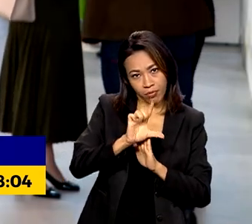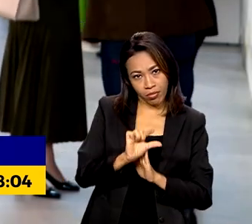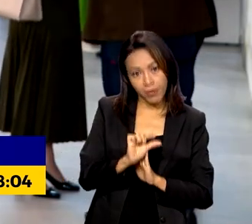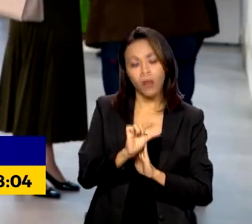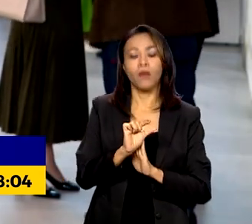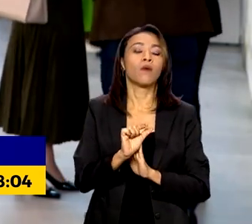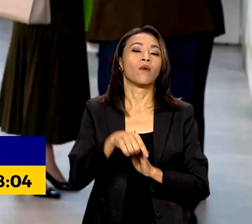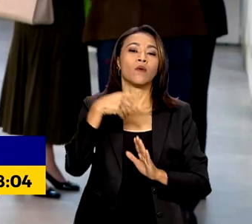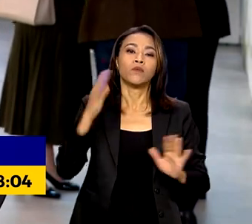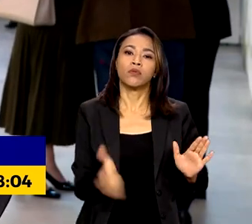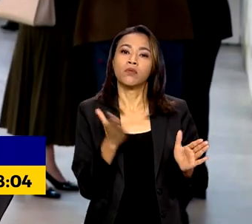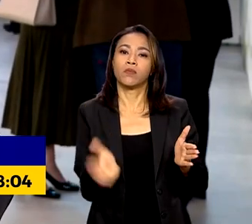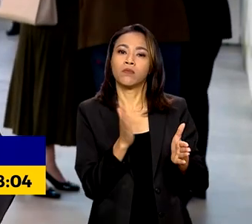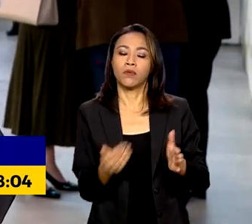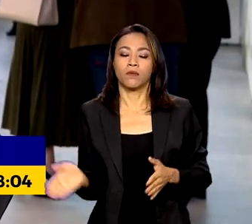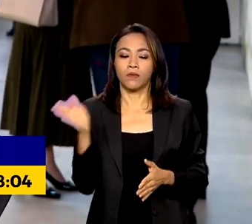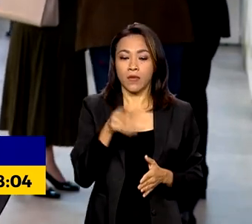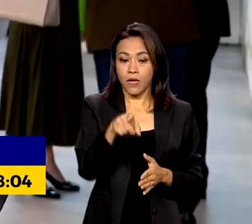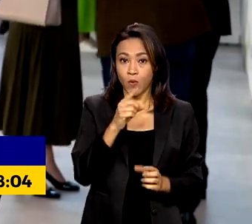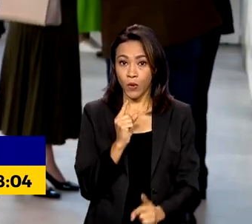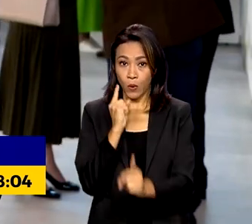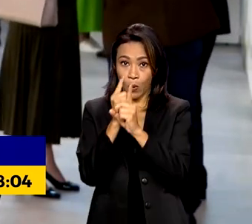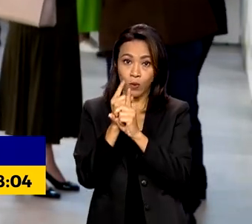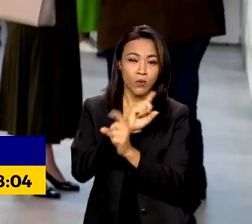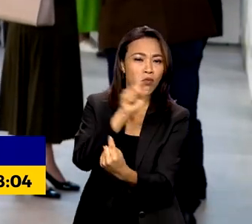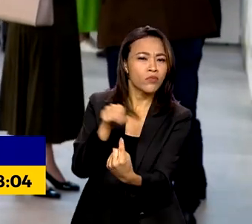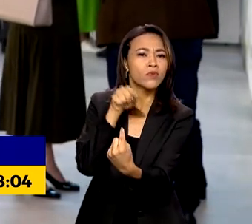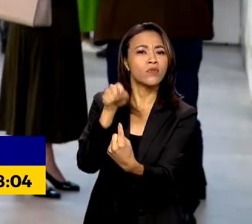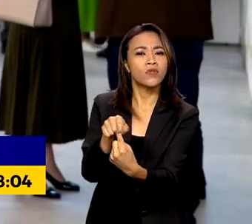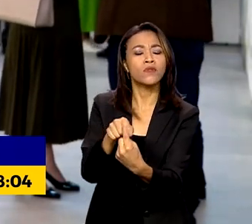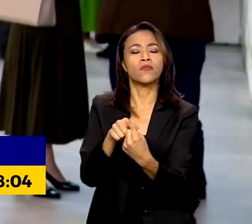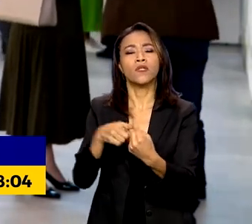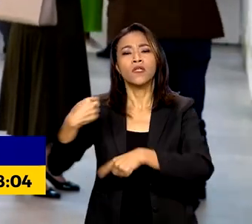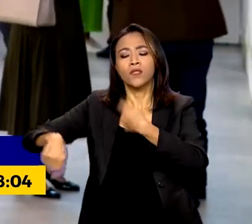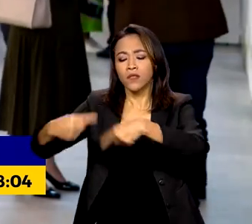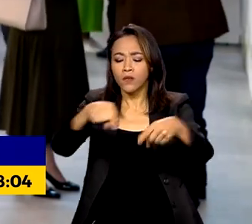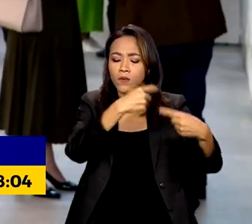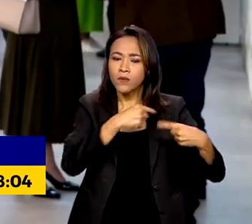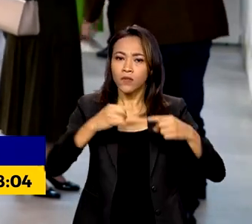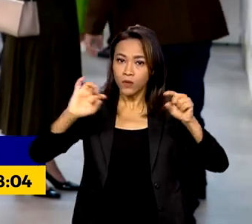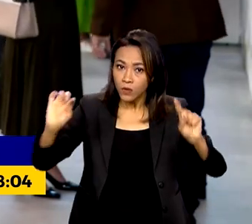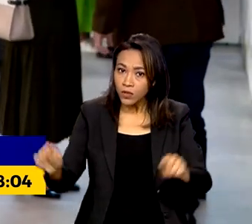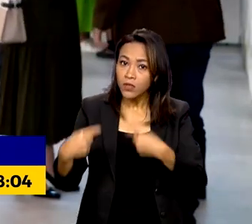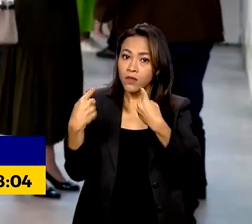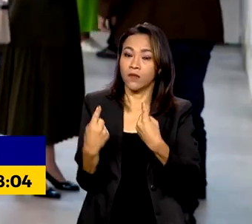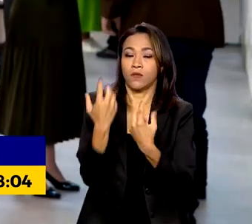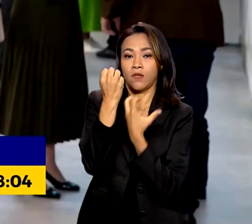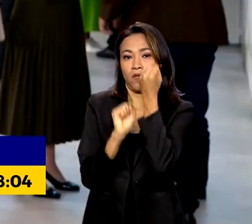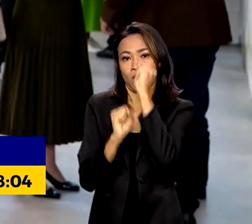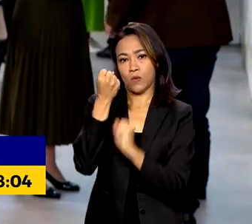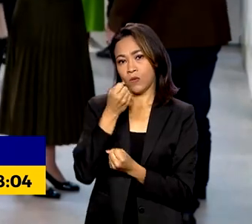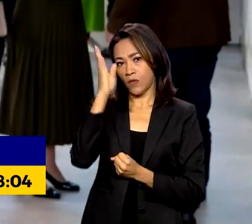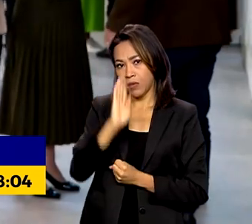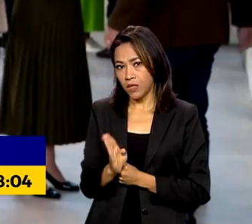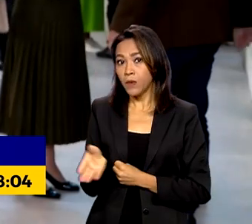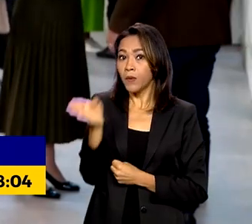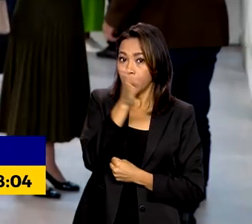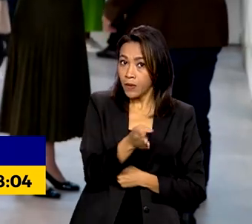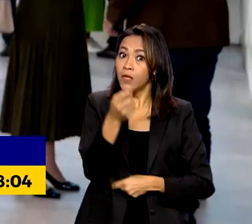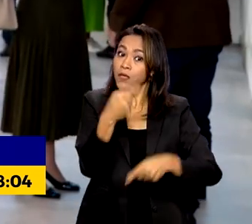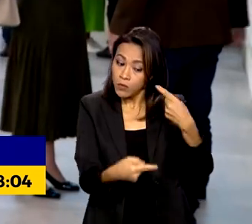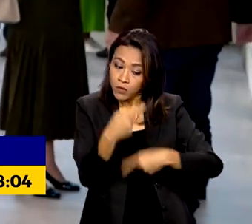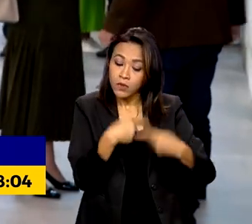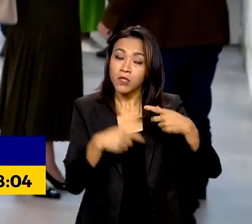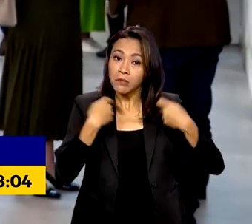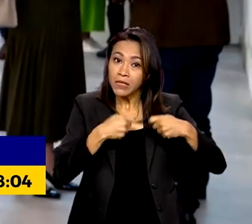do evento foi discutir os desafios da indústria brasileira e as políticas necessárias para